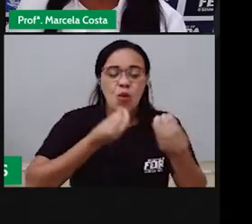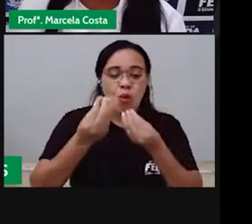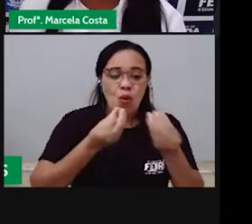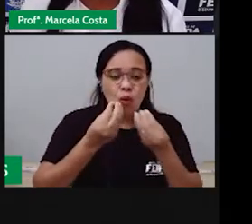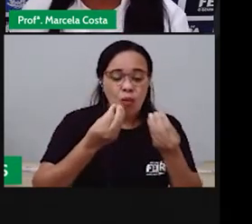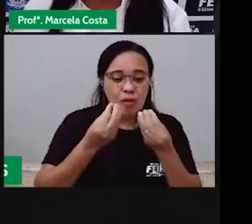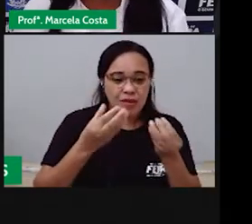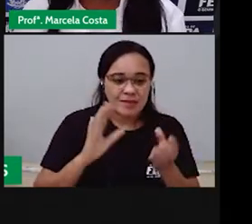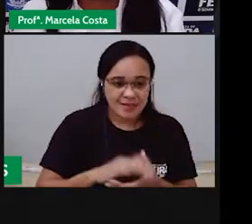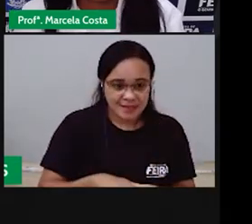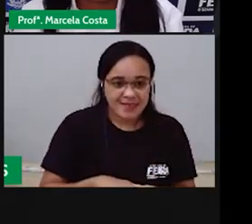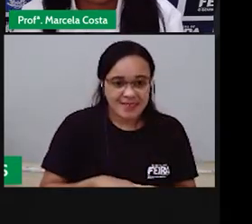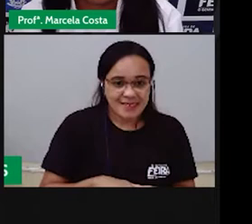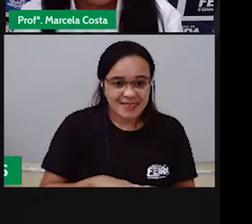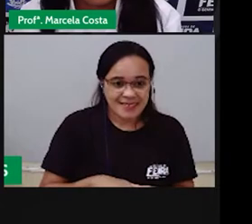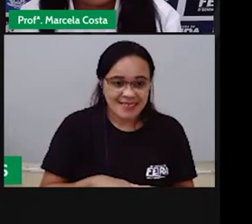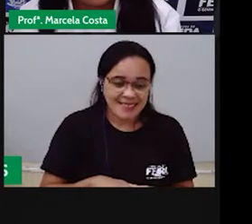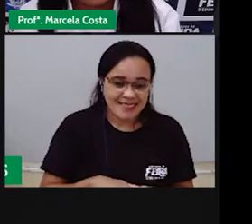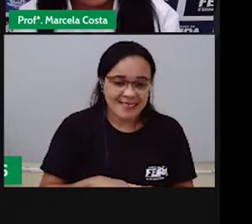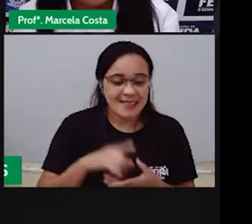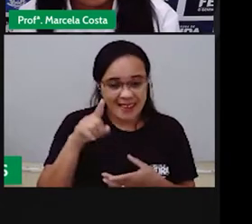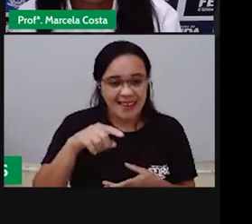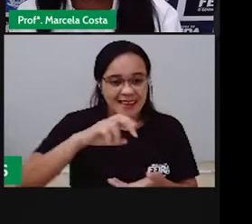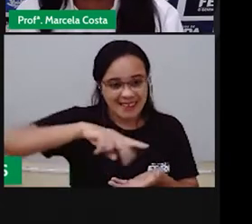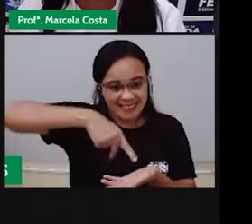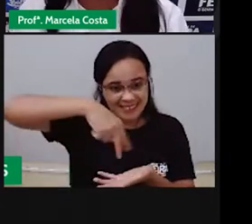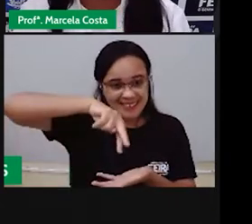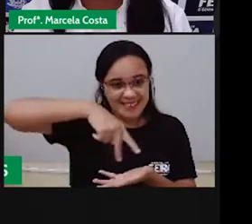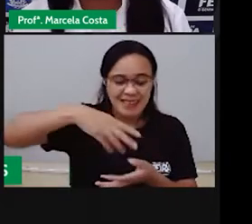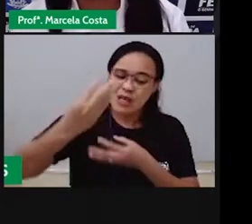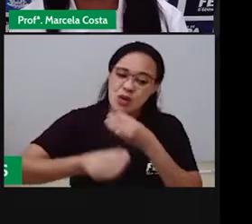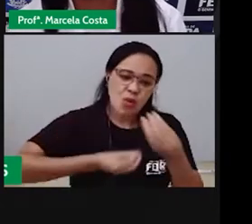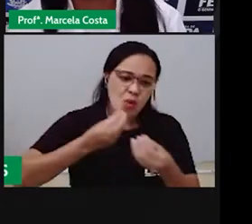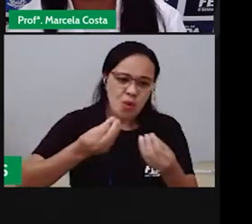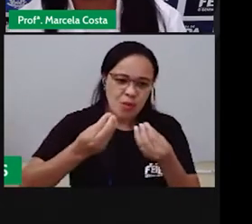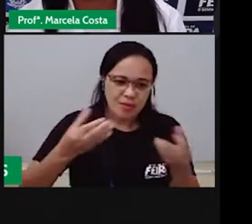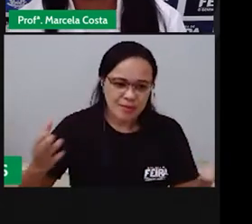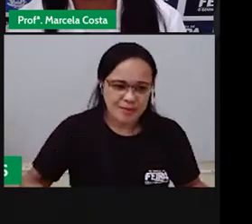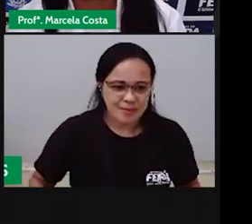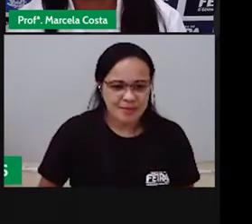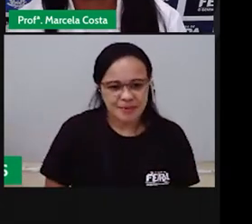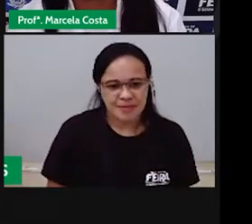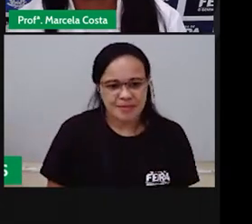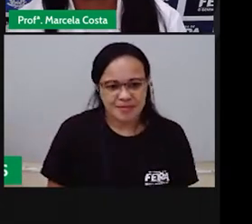aí como é que é feita essa dança.